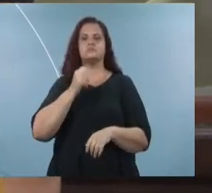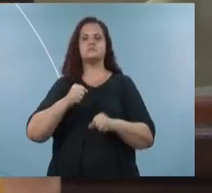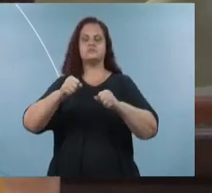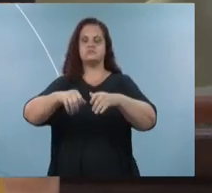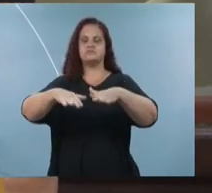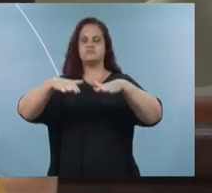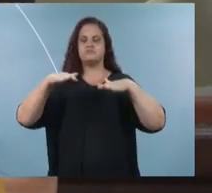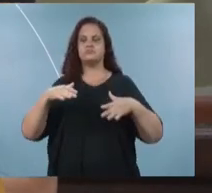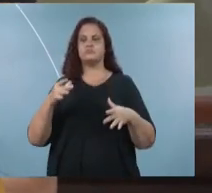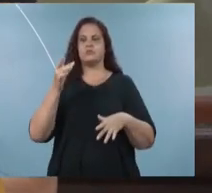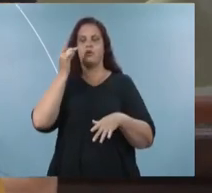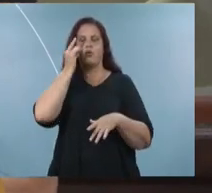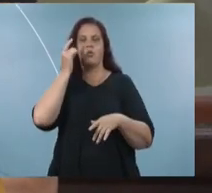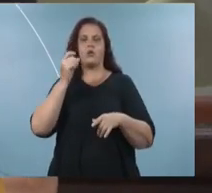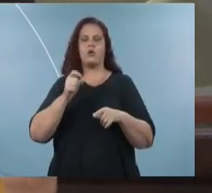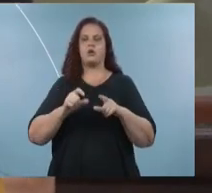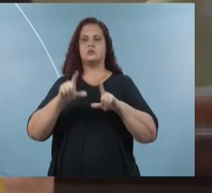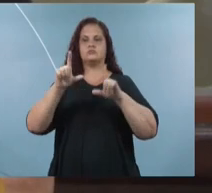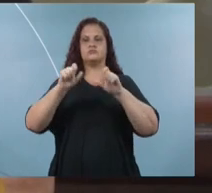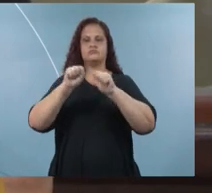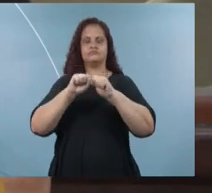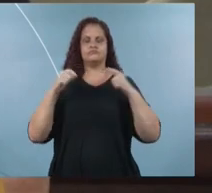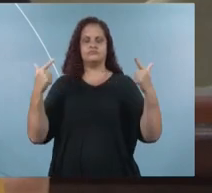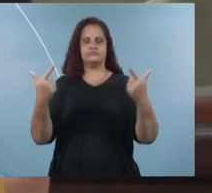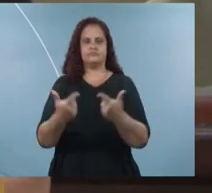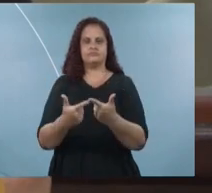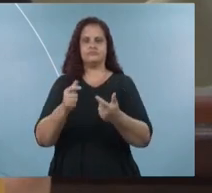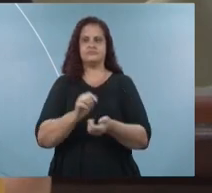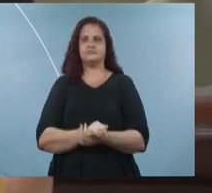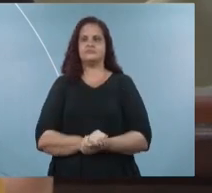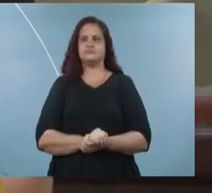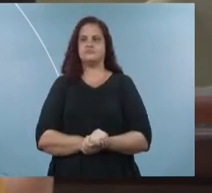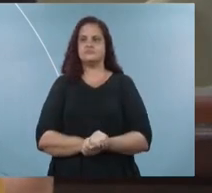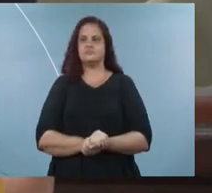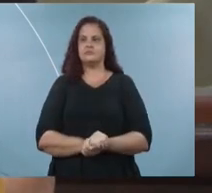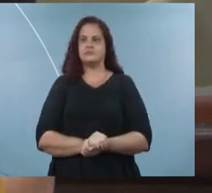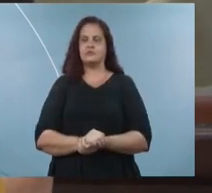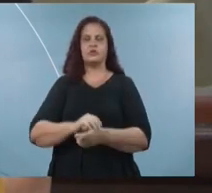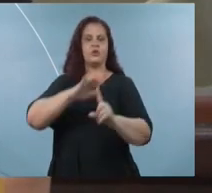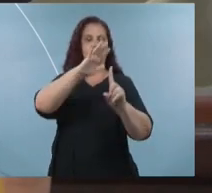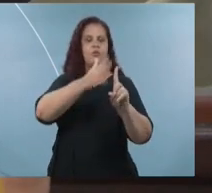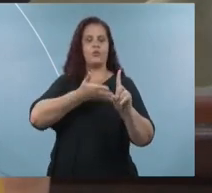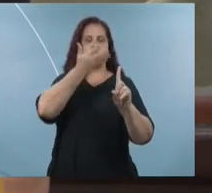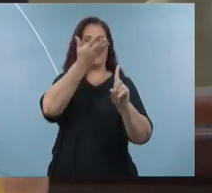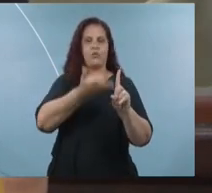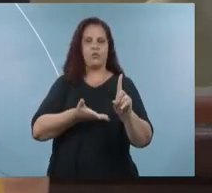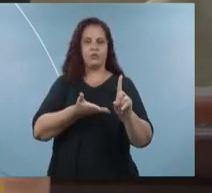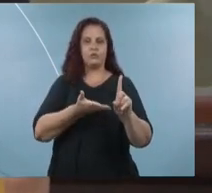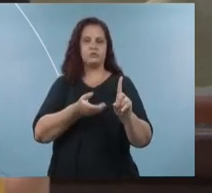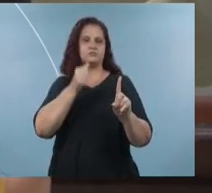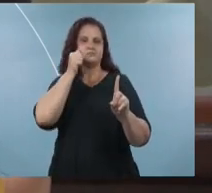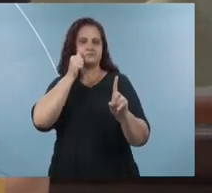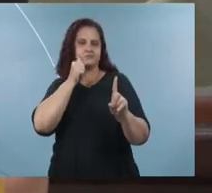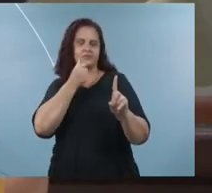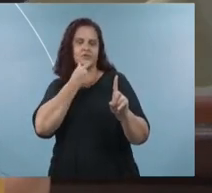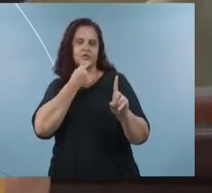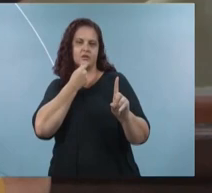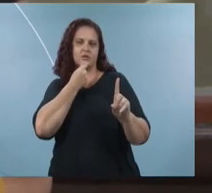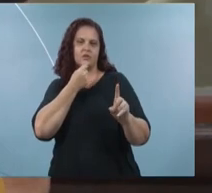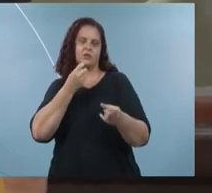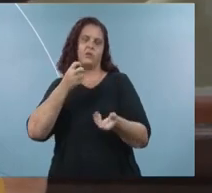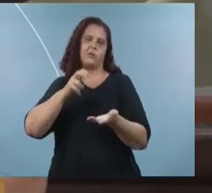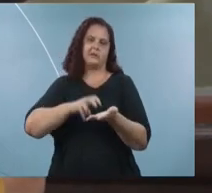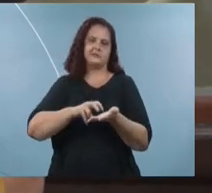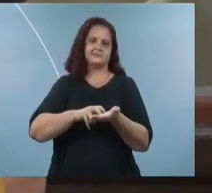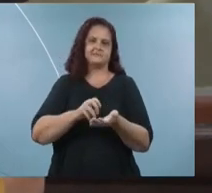aos que assistem à transmissão pela TV Assembleia, minhas caras homenageadas e homenageado nesta manhã.